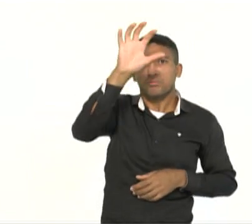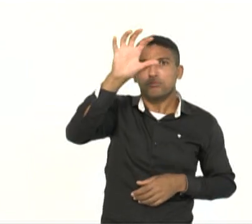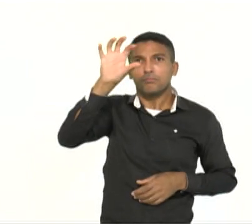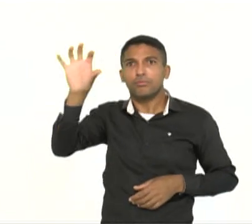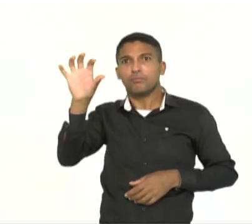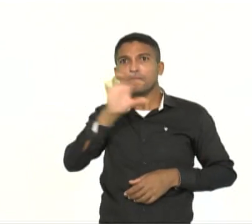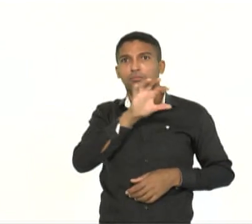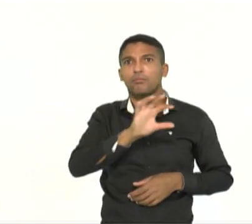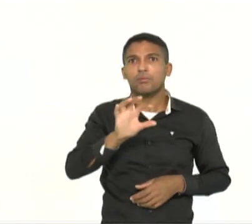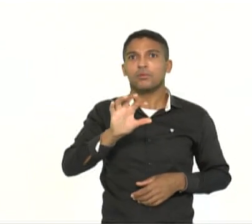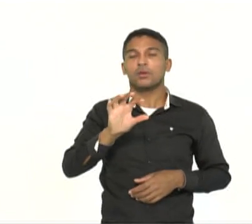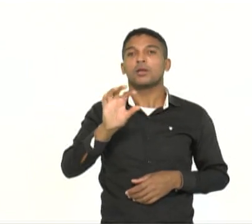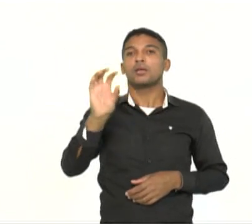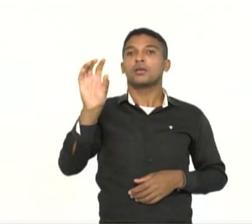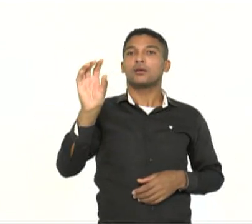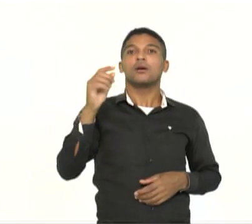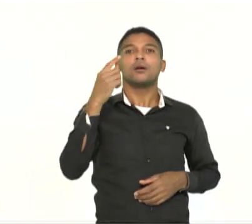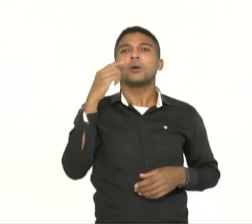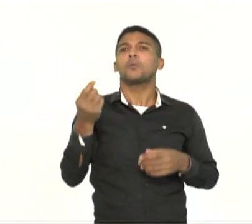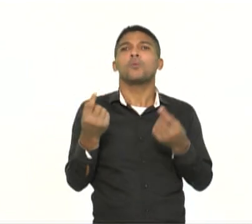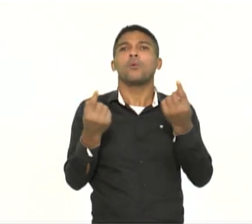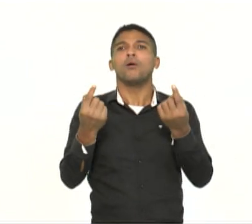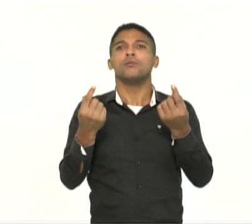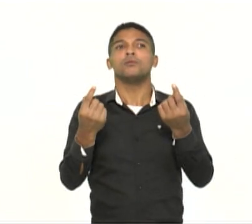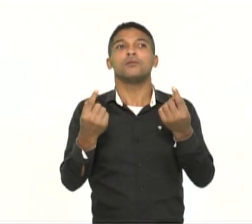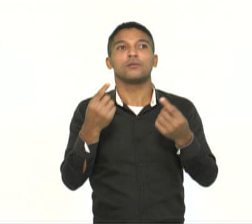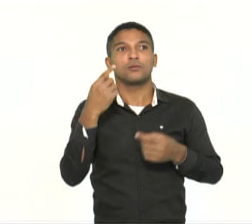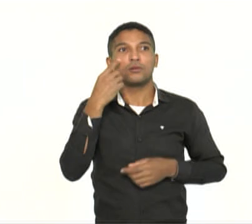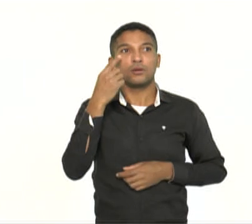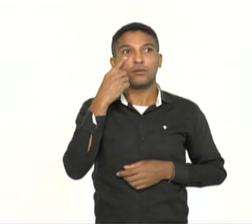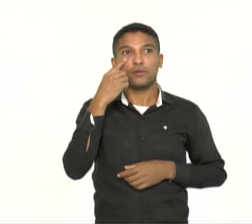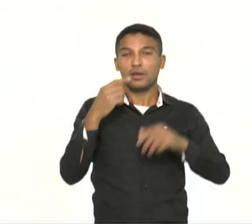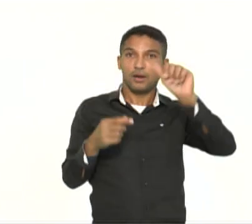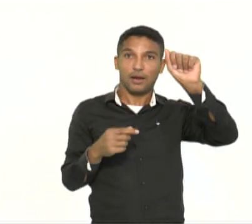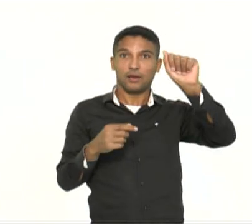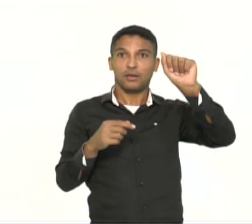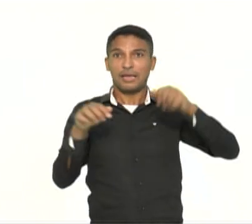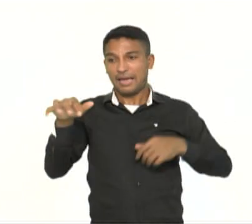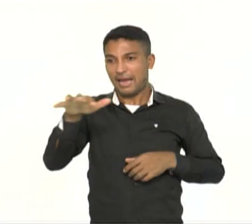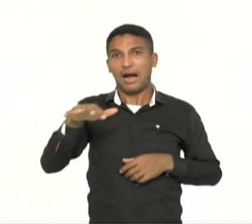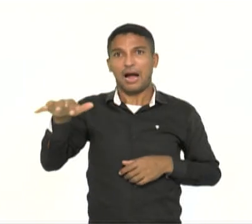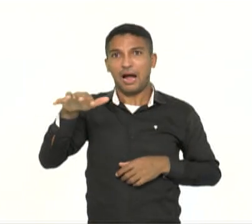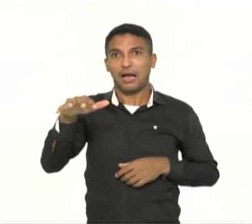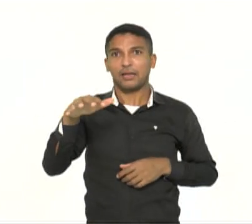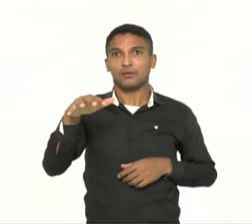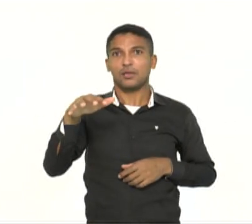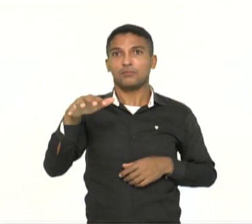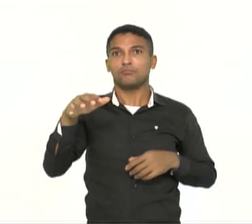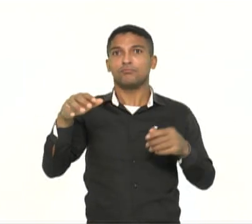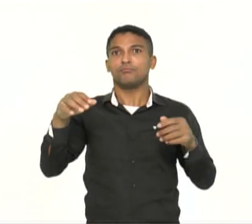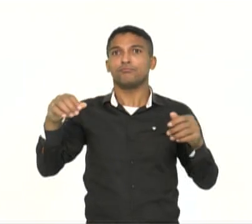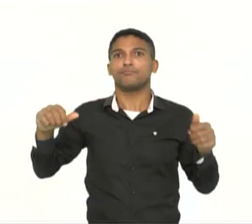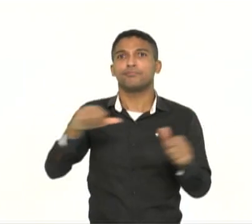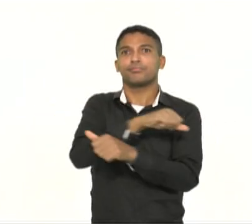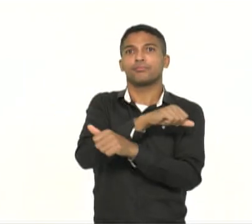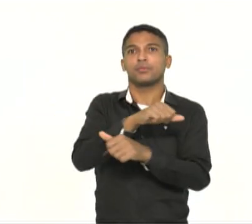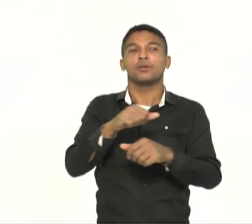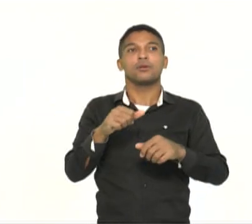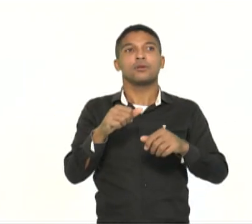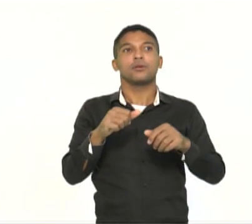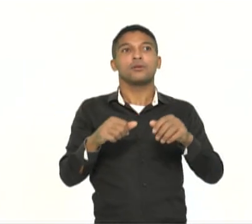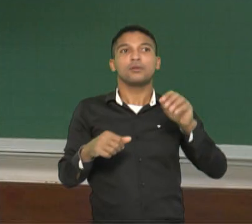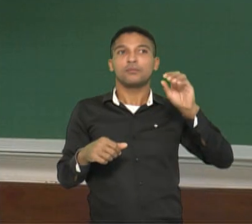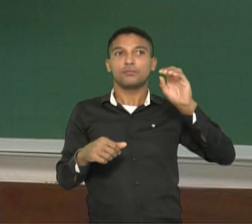lá, letra A, área de passagem, letra B, área de transição ou letra C, área